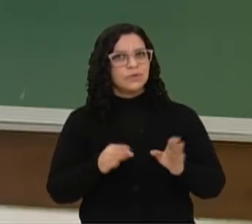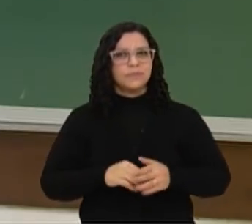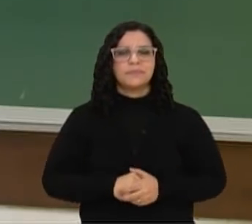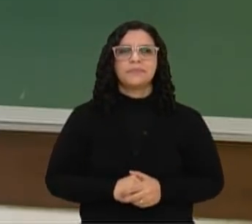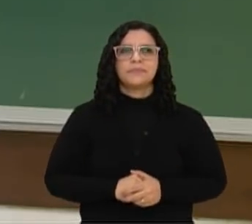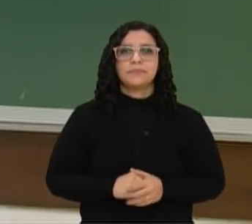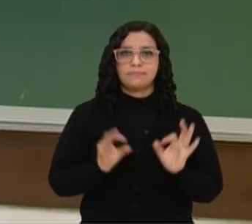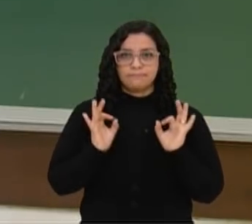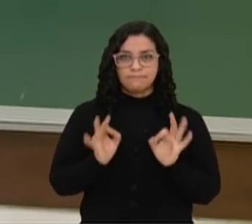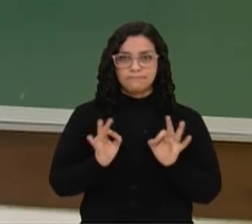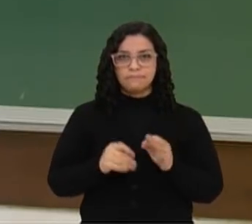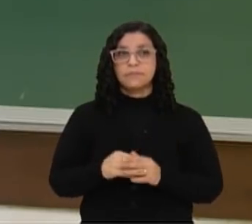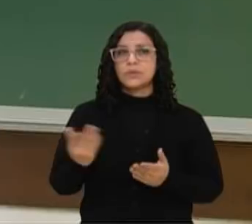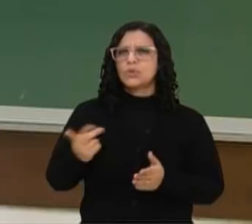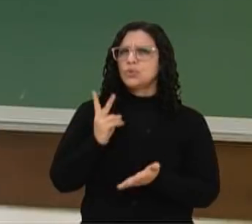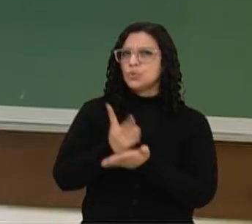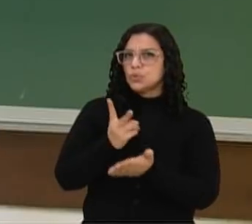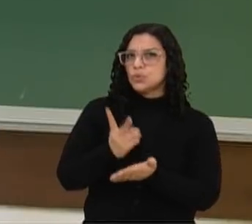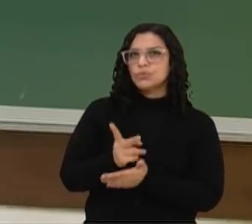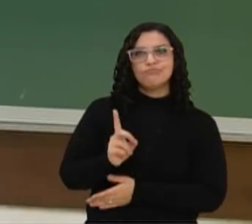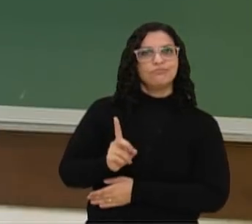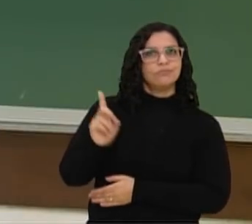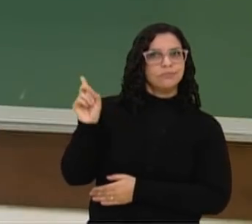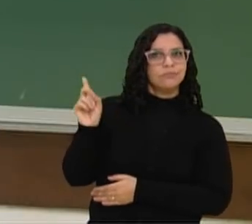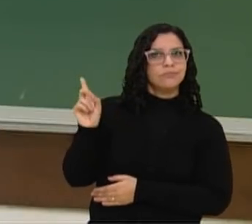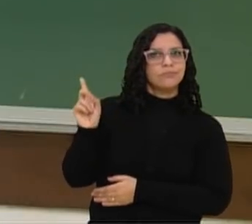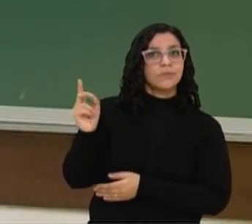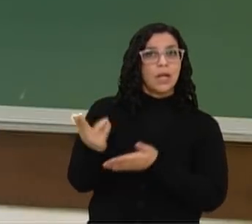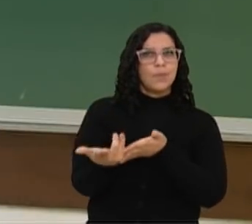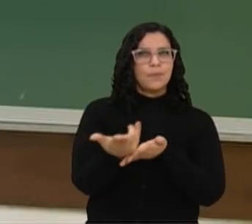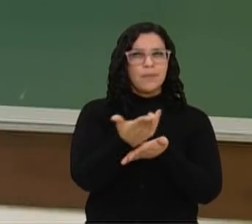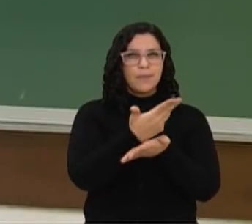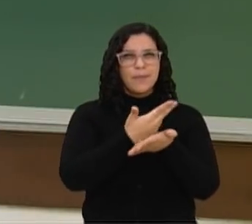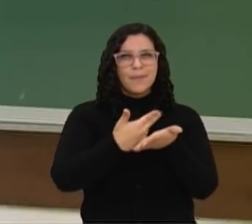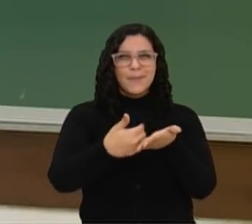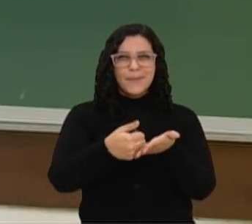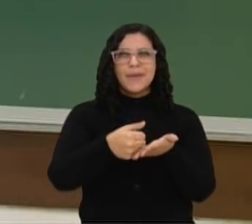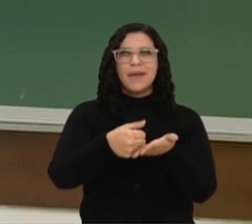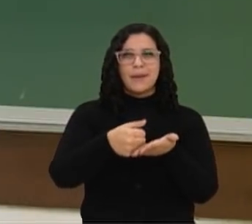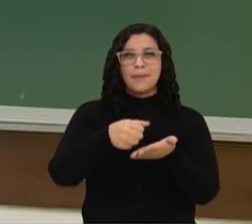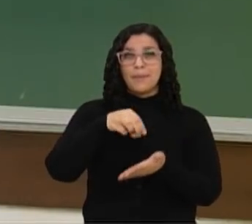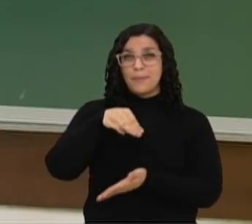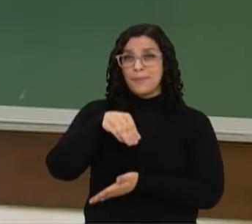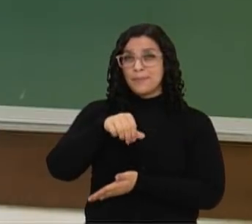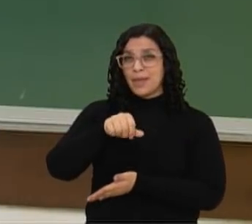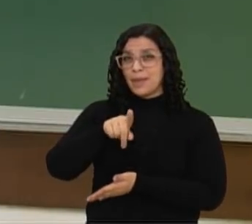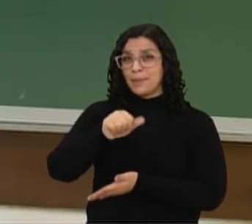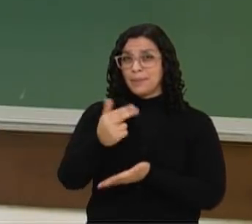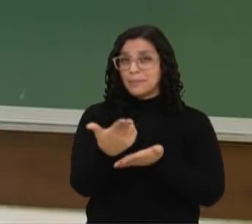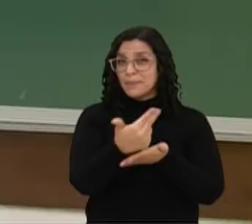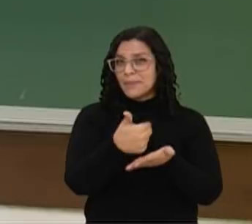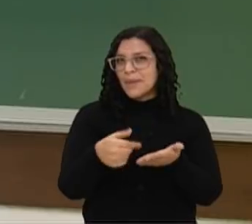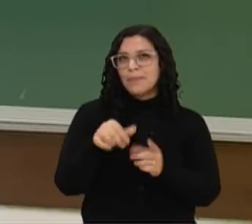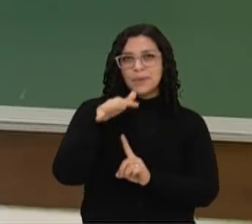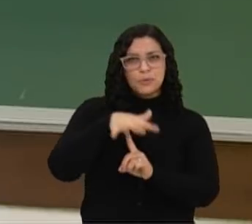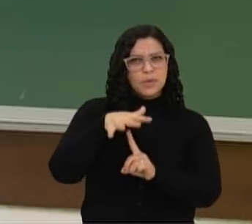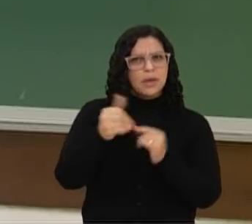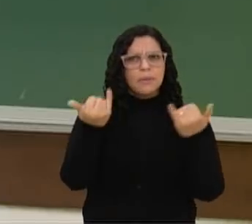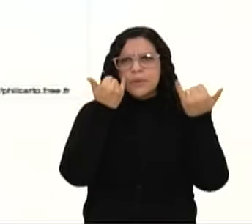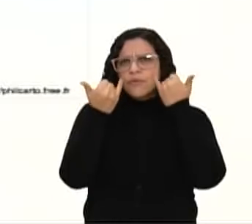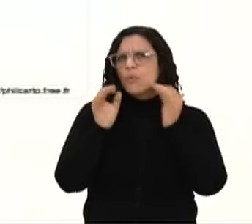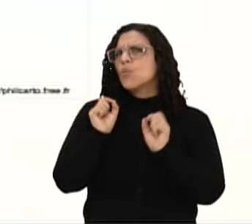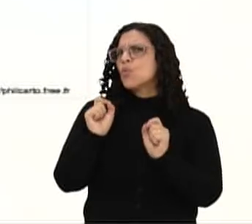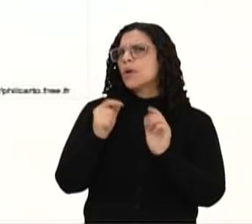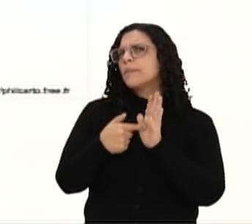falado, certo? E aí continuando ali, vamos pensar nessa ideia. O que o mapa vai trazer de informações para nós